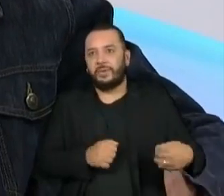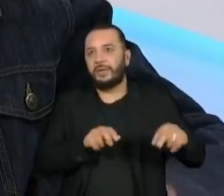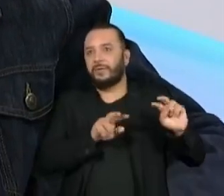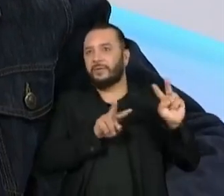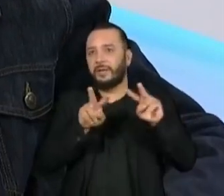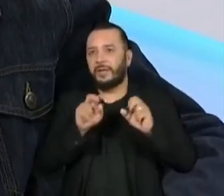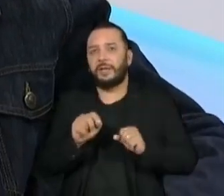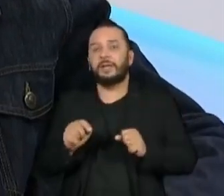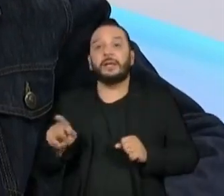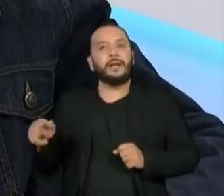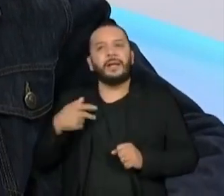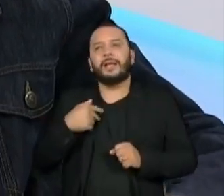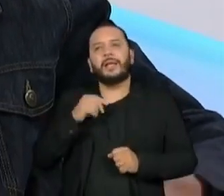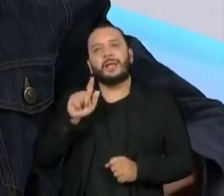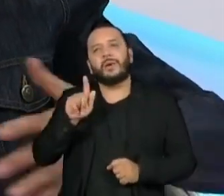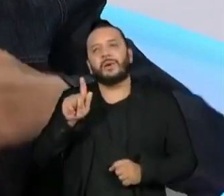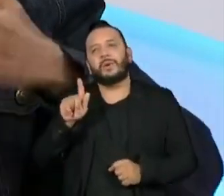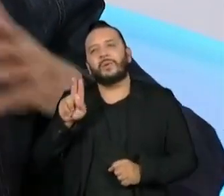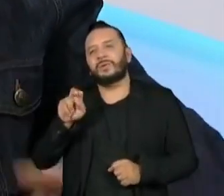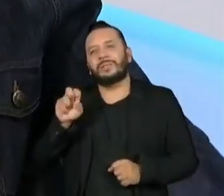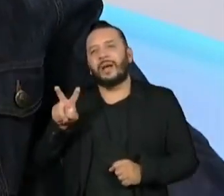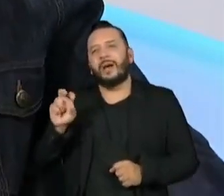Que ele, na verdade, tinha 3 anos de idade,